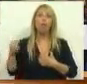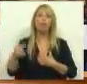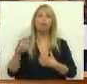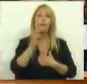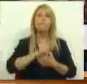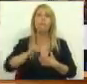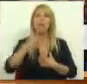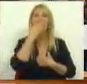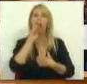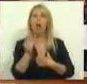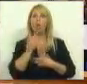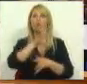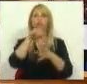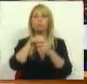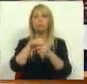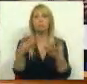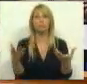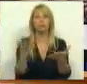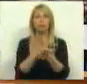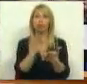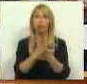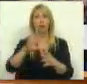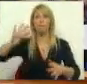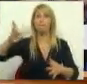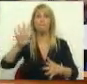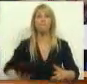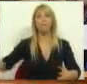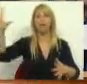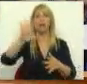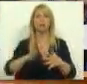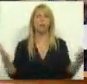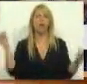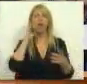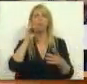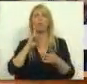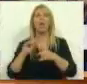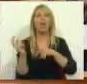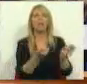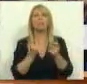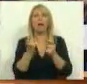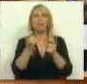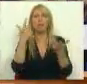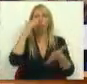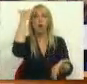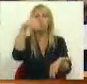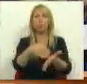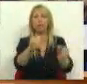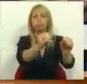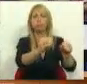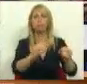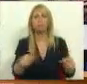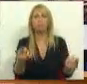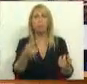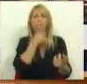alunos no nosso país. E portanto é importante que não entremos em debates estéreis para depois não visarmos medidas